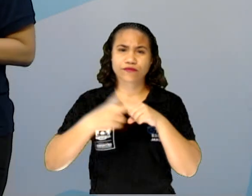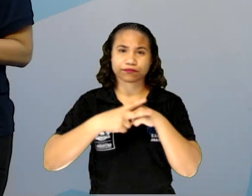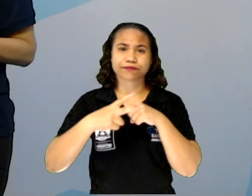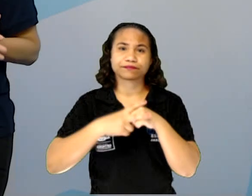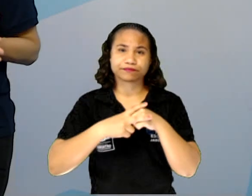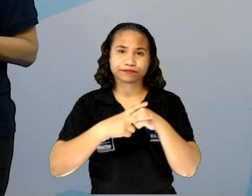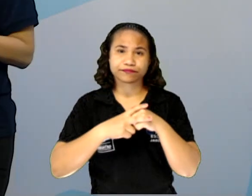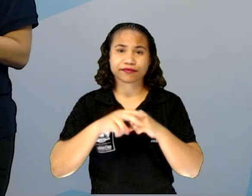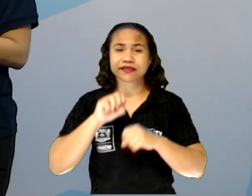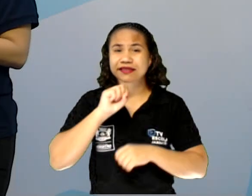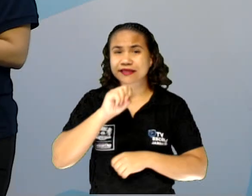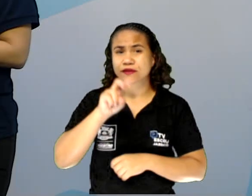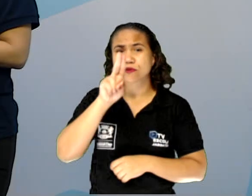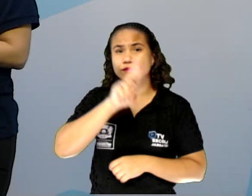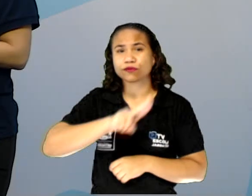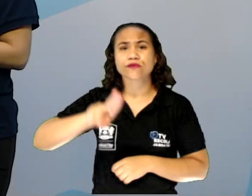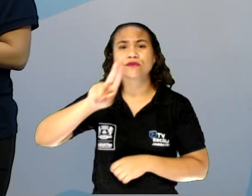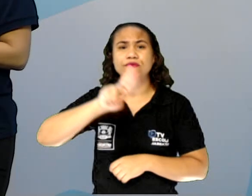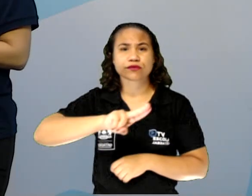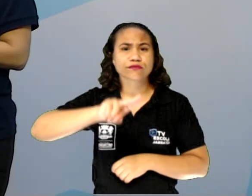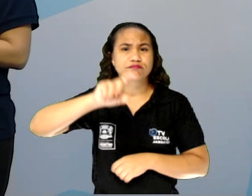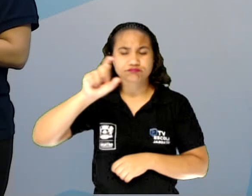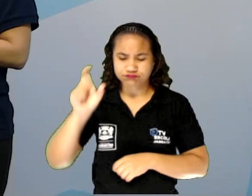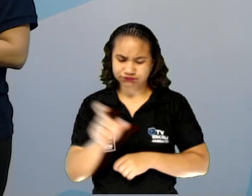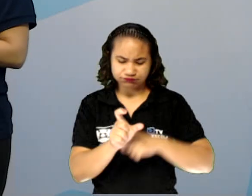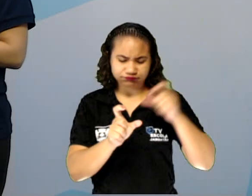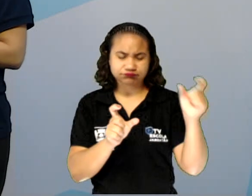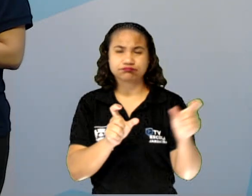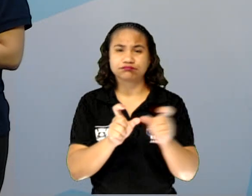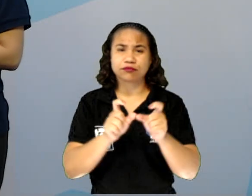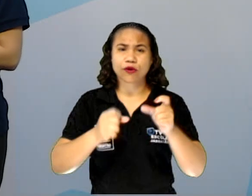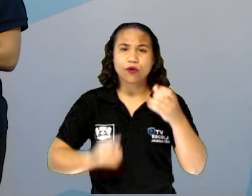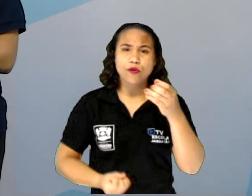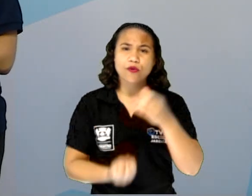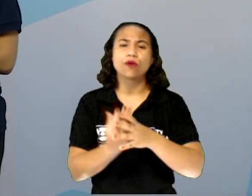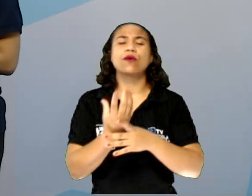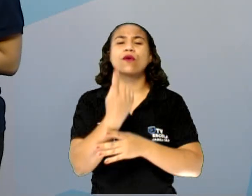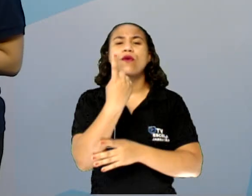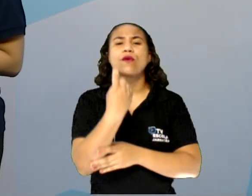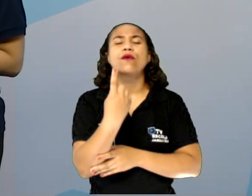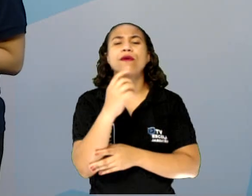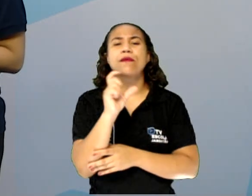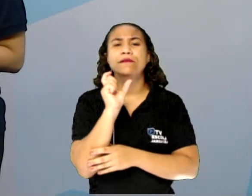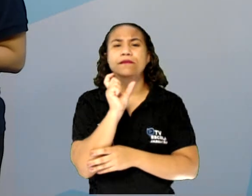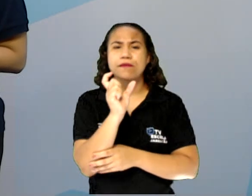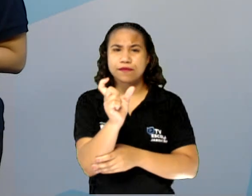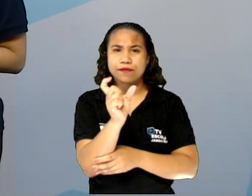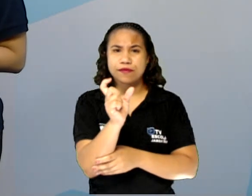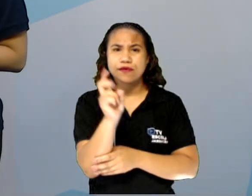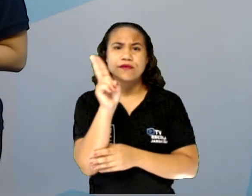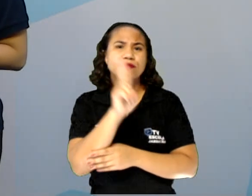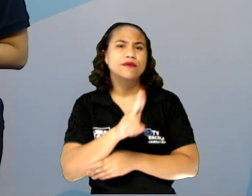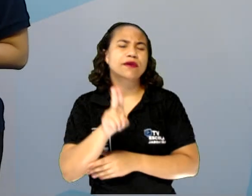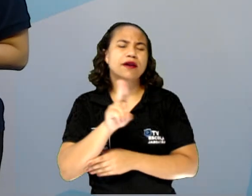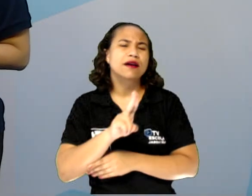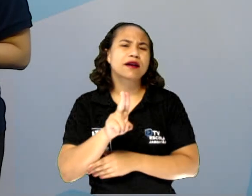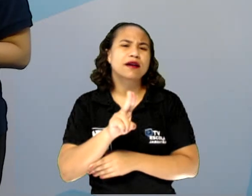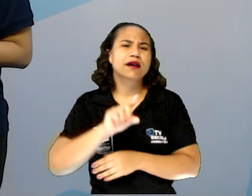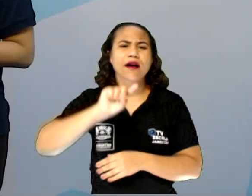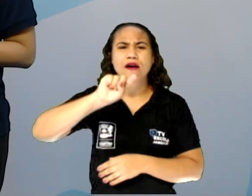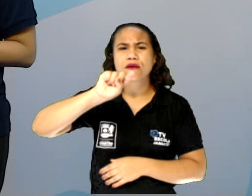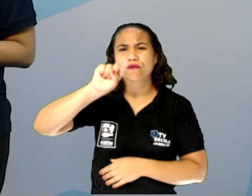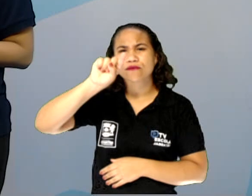E quando a gente junta os dois, a gente forma uma única palavra e utiliza o apóstrofo, que é esta